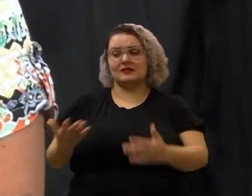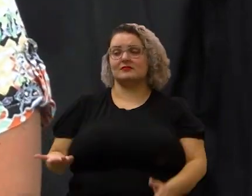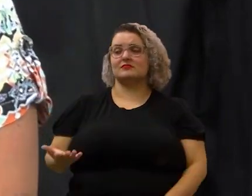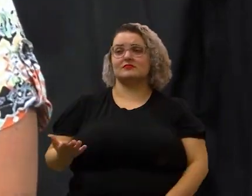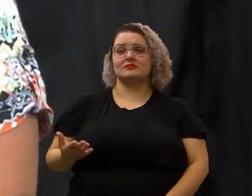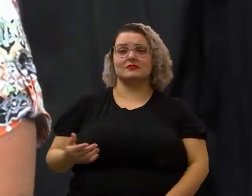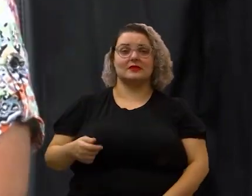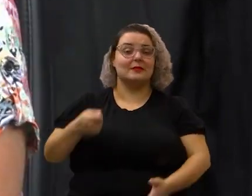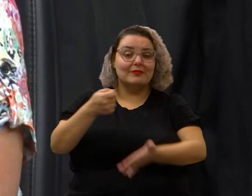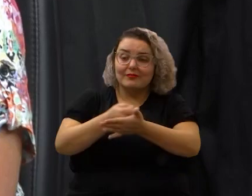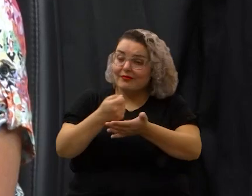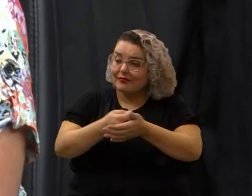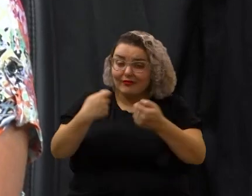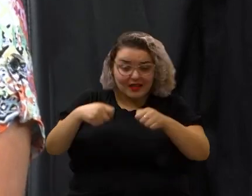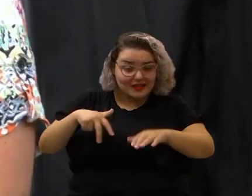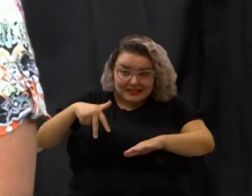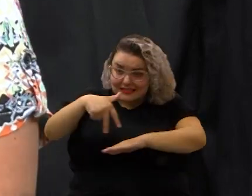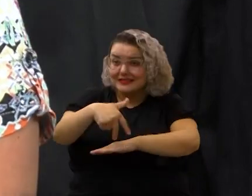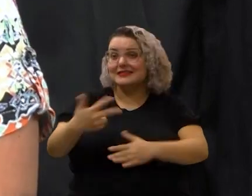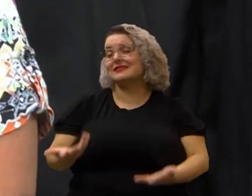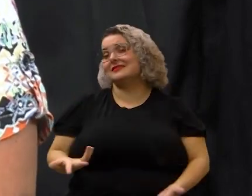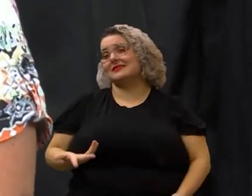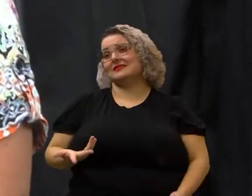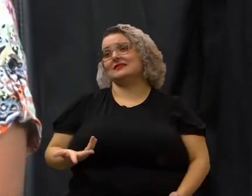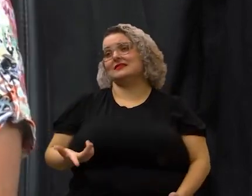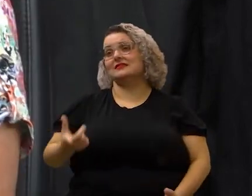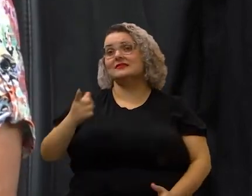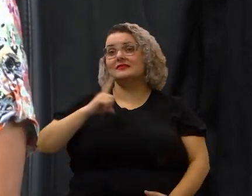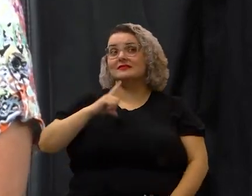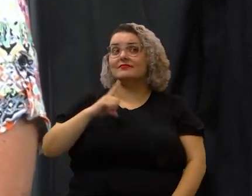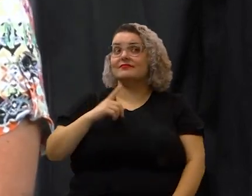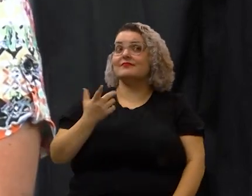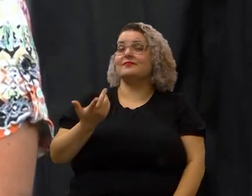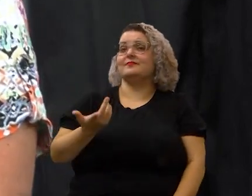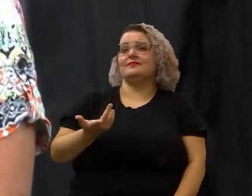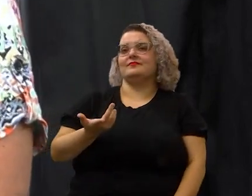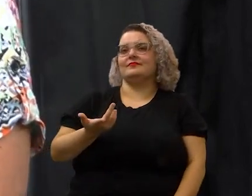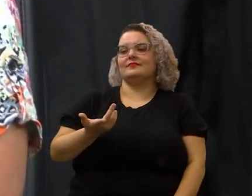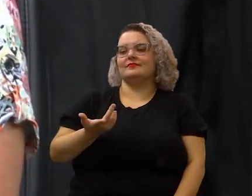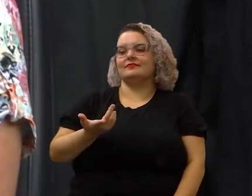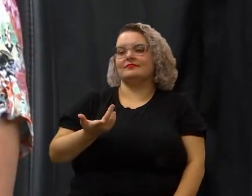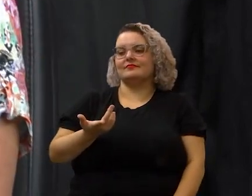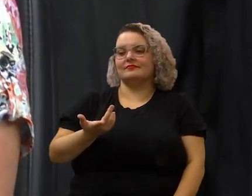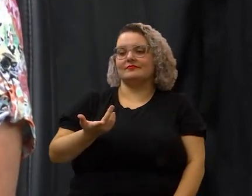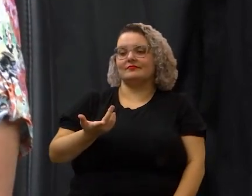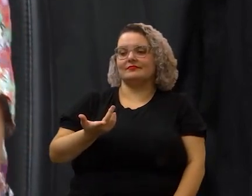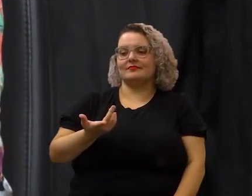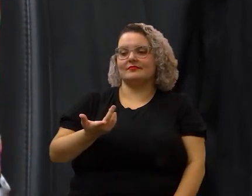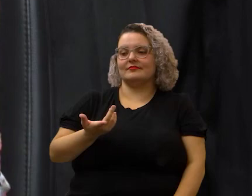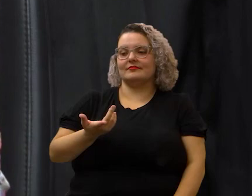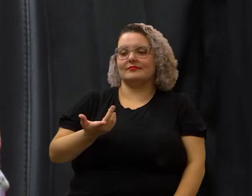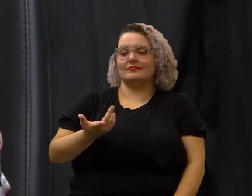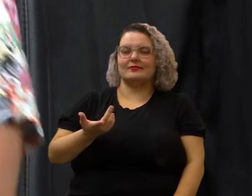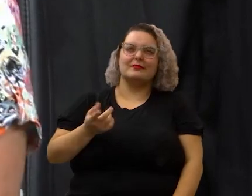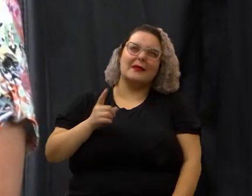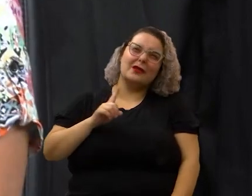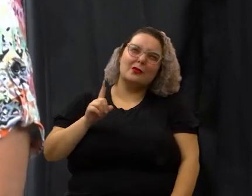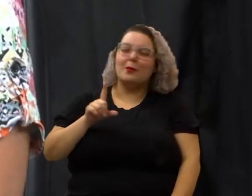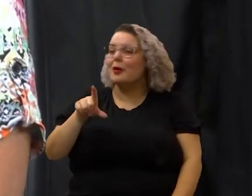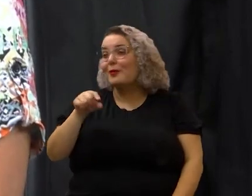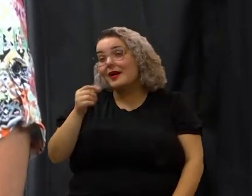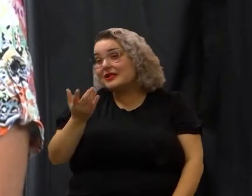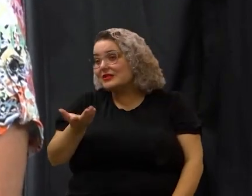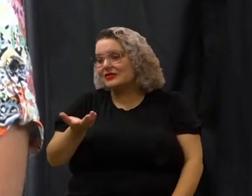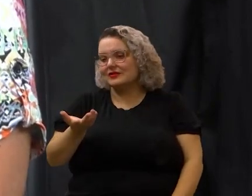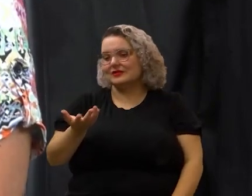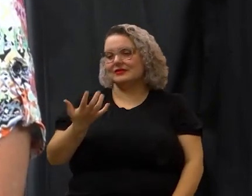horas que você é convocada a isso, né? Sim. Que existe que você... Não